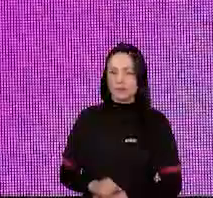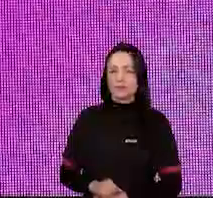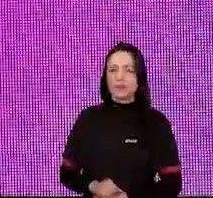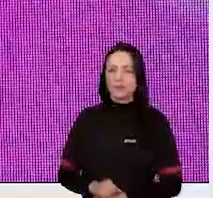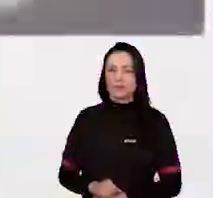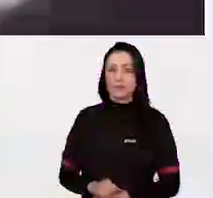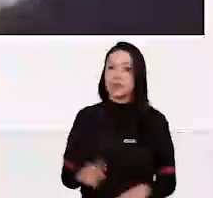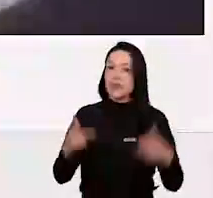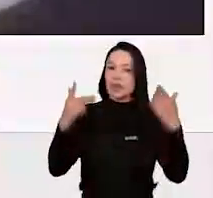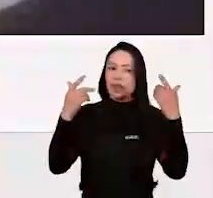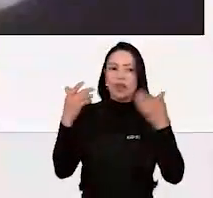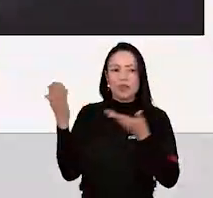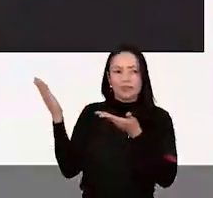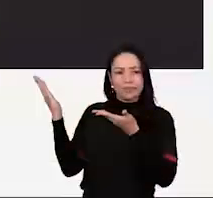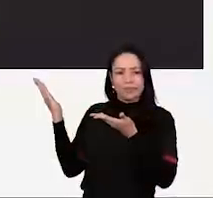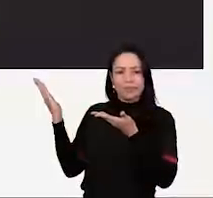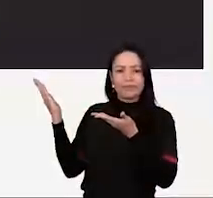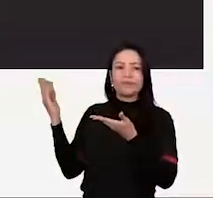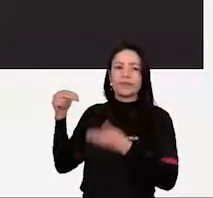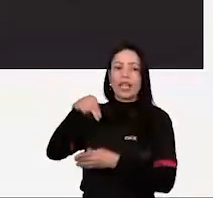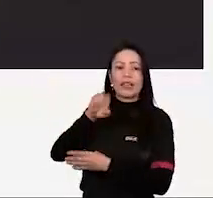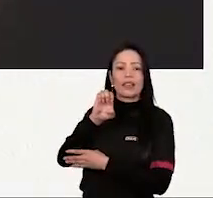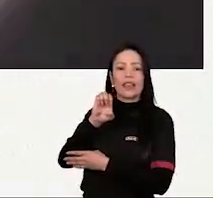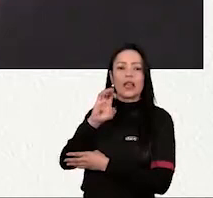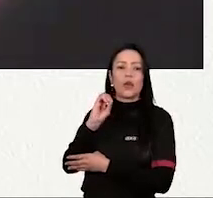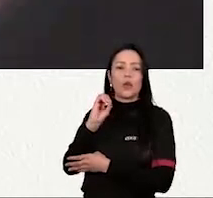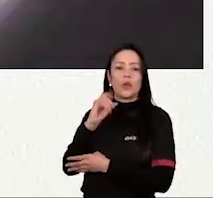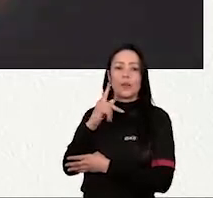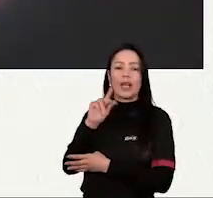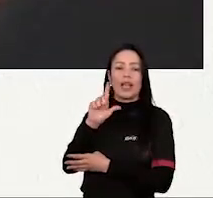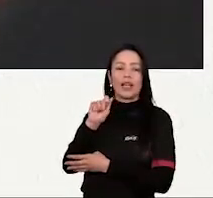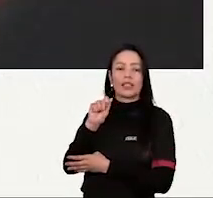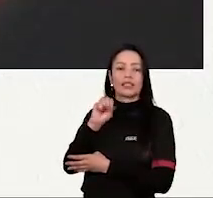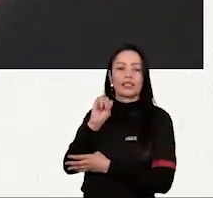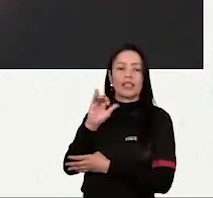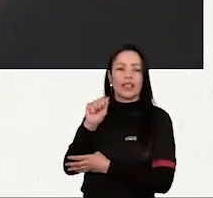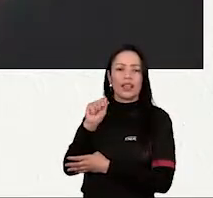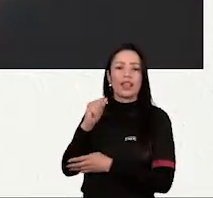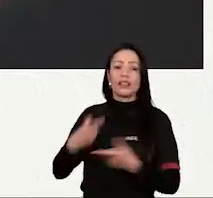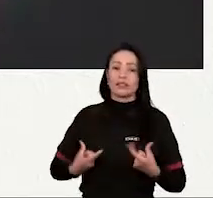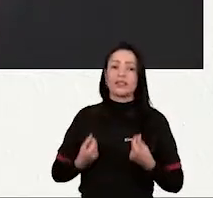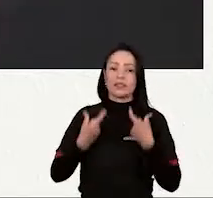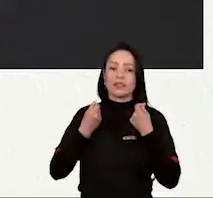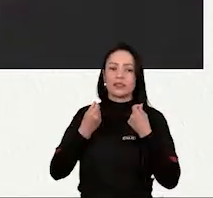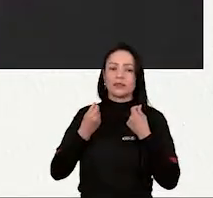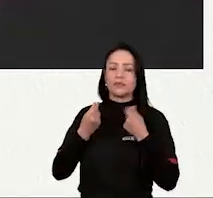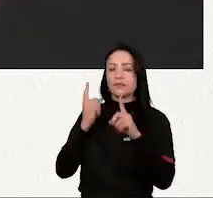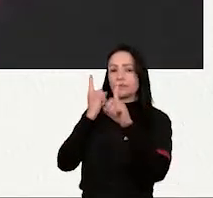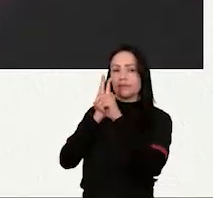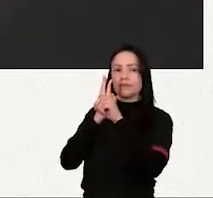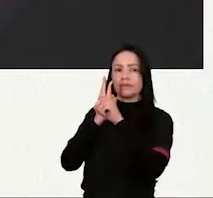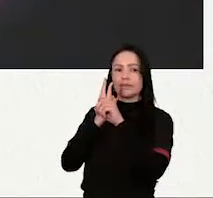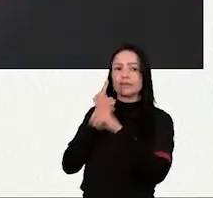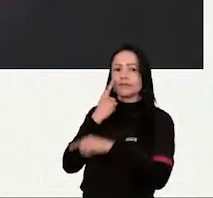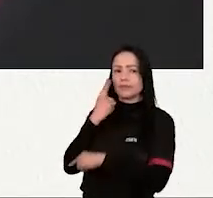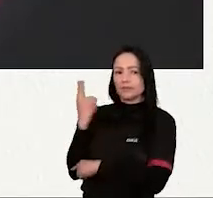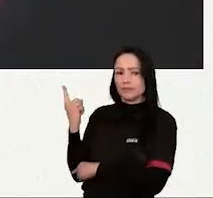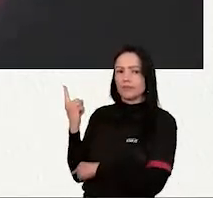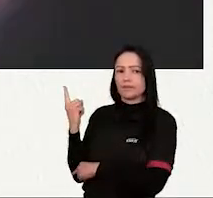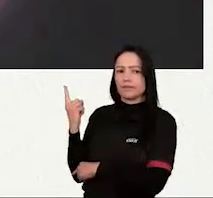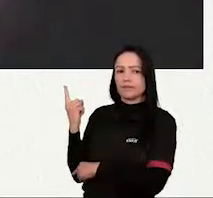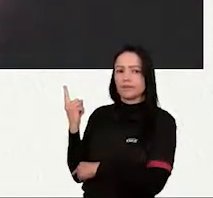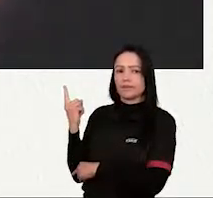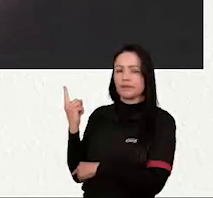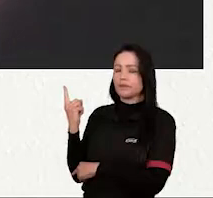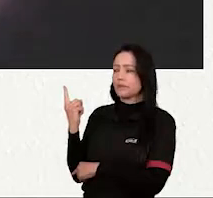como estava citado, neoplasia. Esse animal, depois de lavar, depois de tirar o pus, aí fica fácil o diagnóstico. Ele tem uma neoplasia